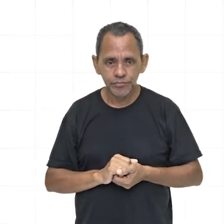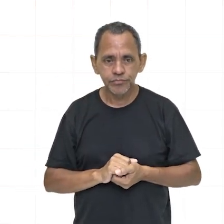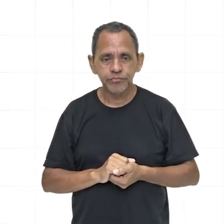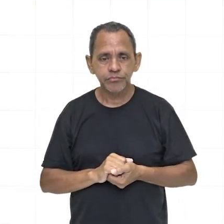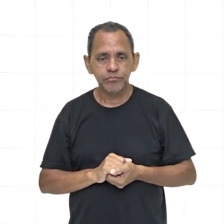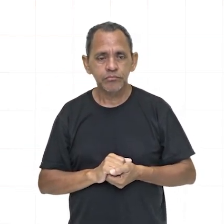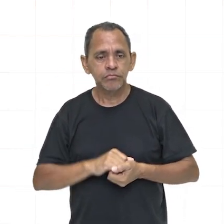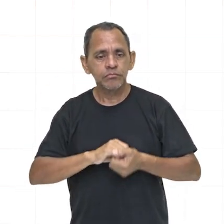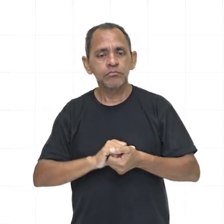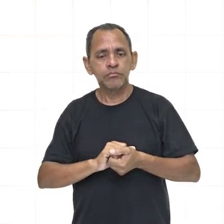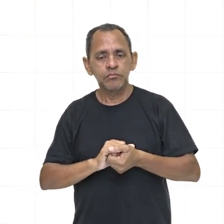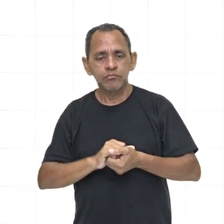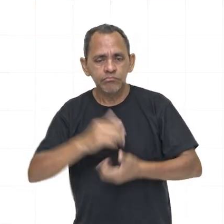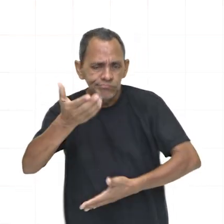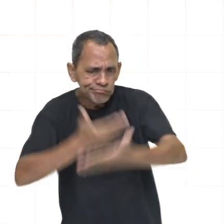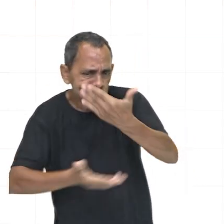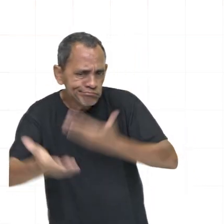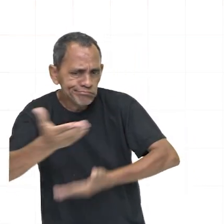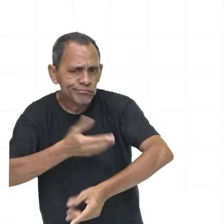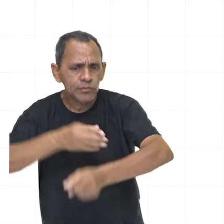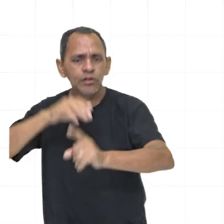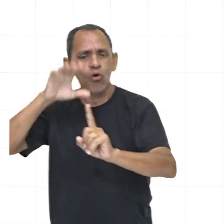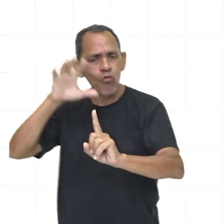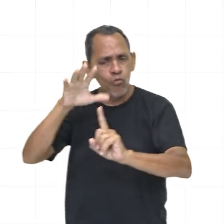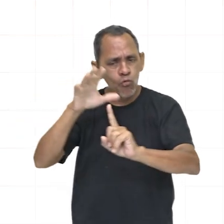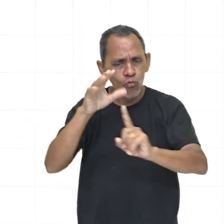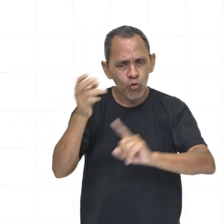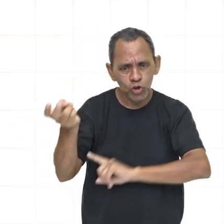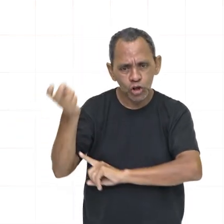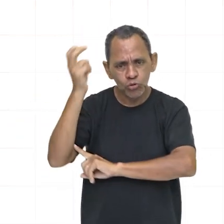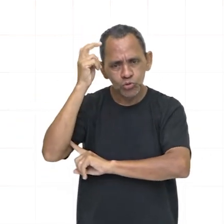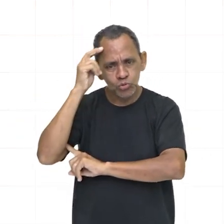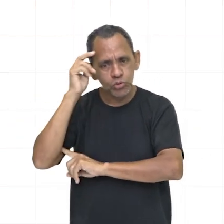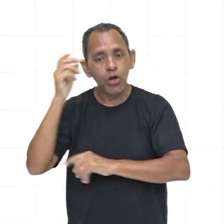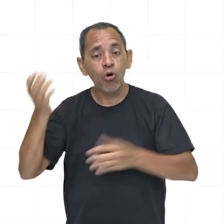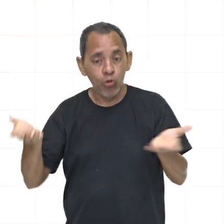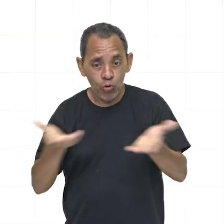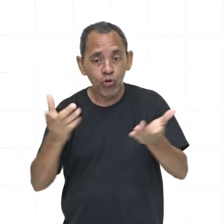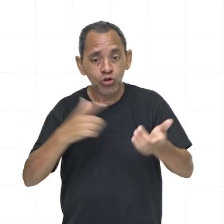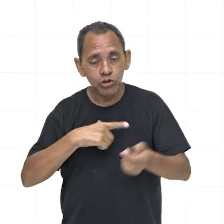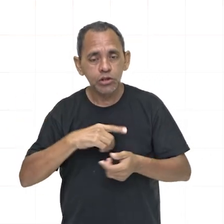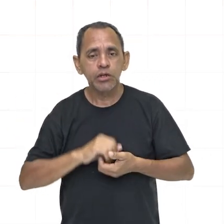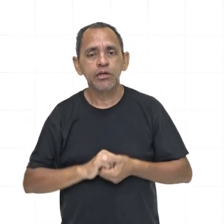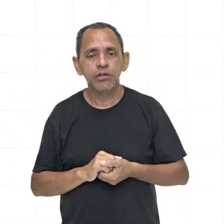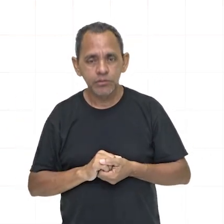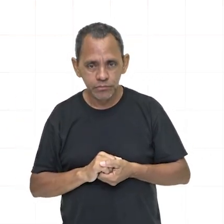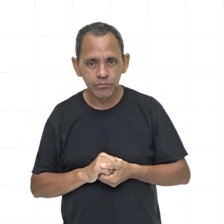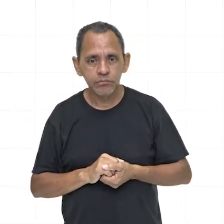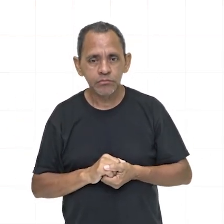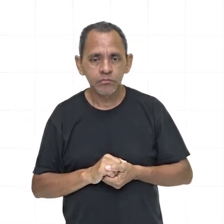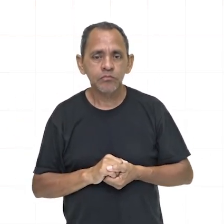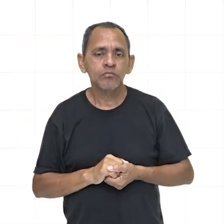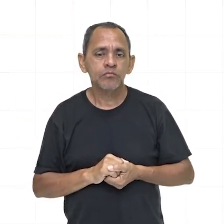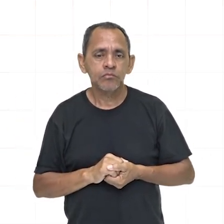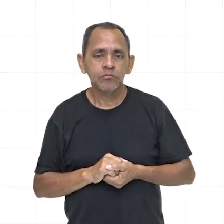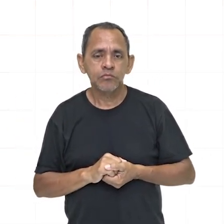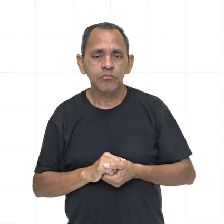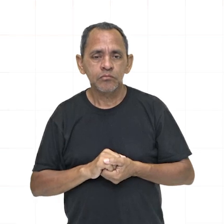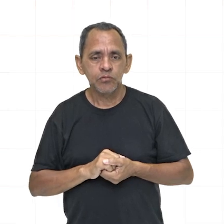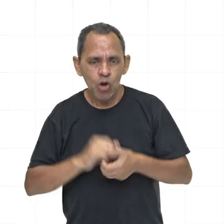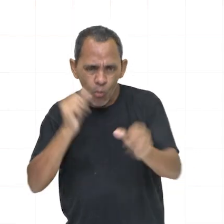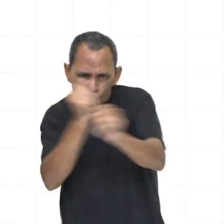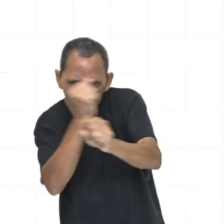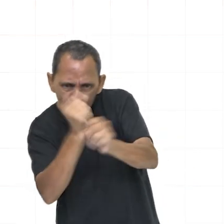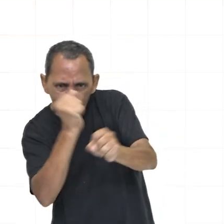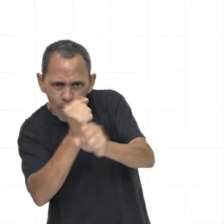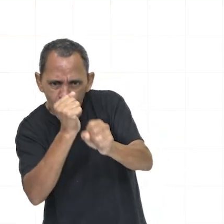até hoje, e cada vez mais crescente, a presença de templos budistas, por exemplo, né? Que vem de